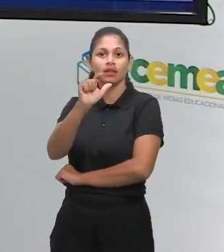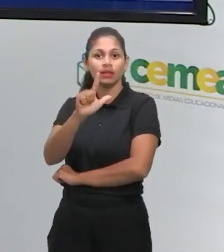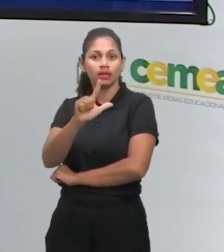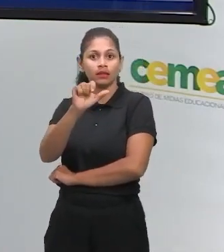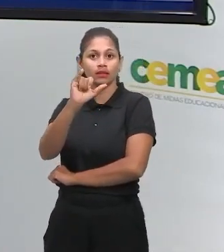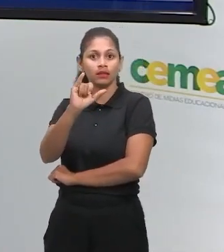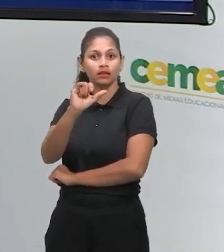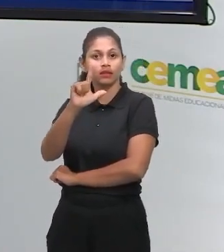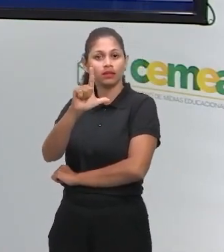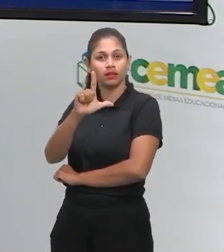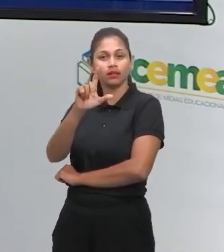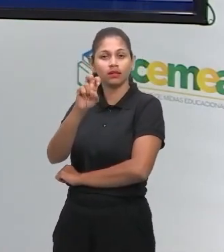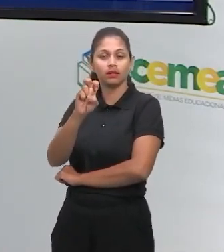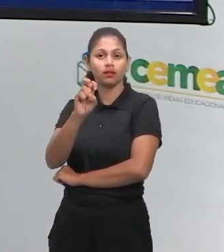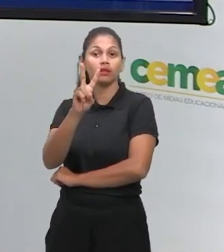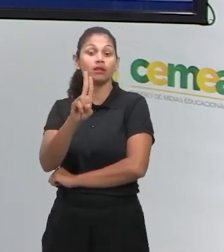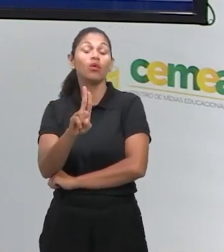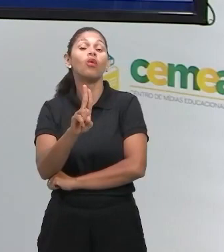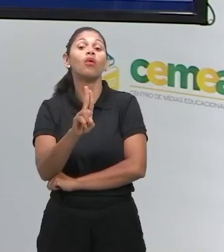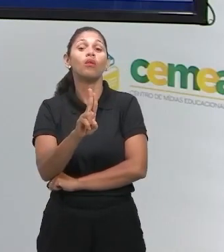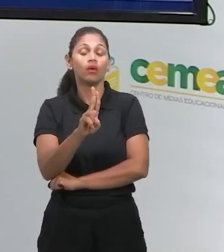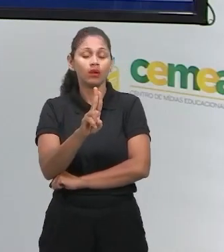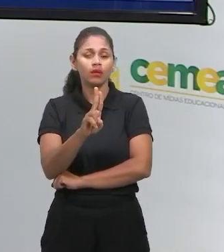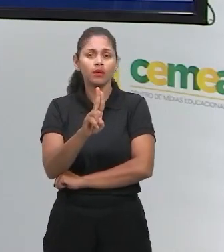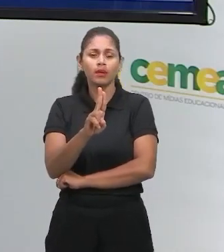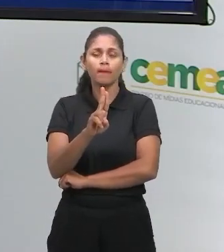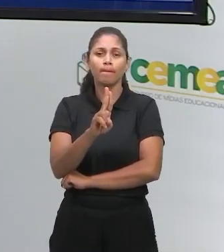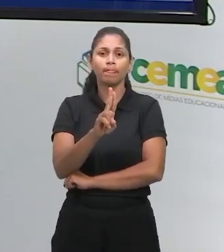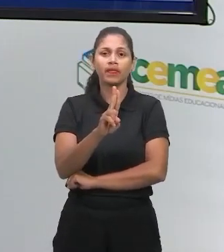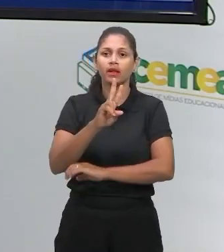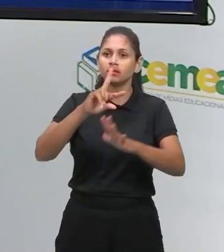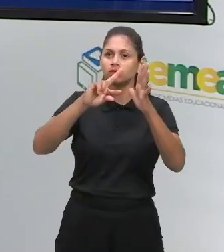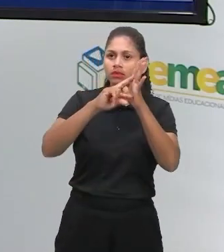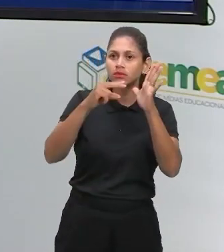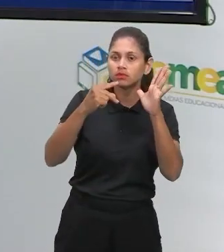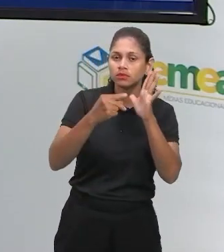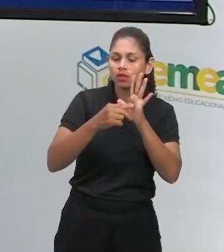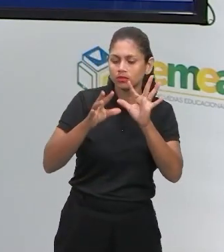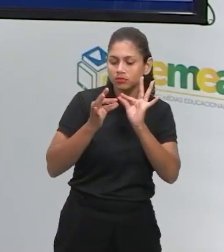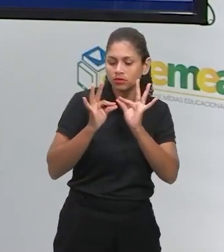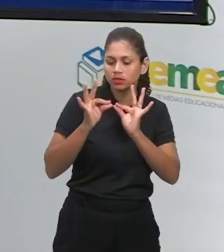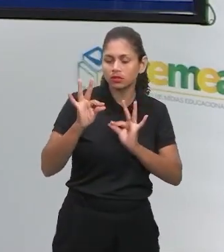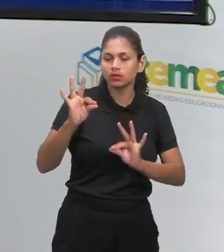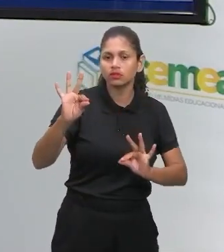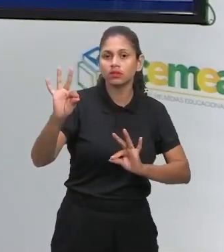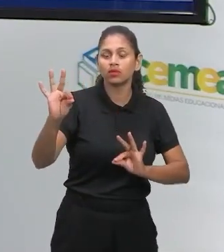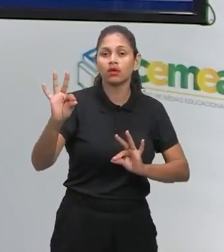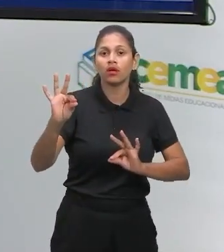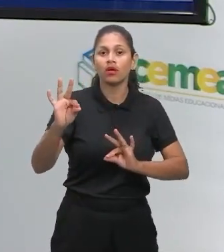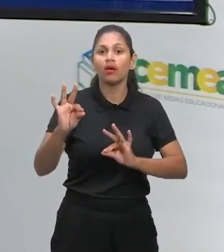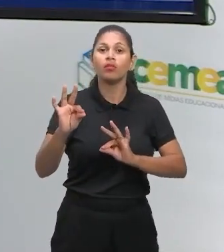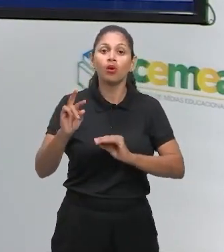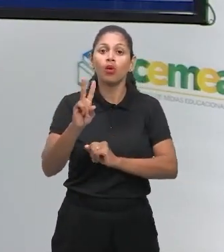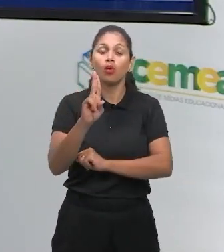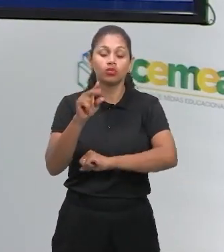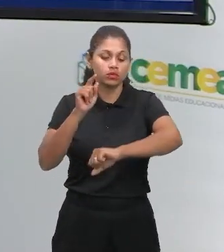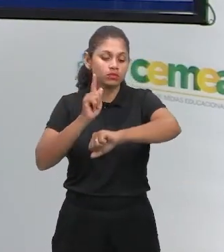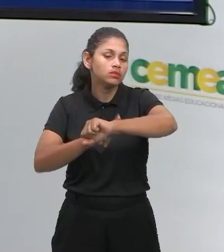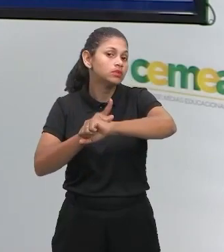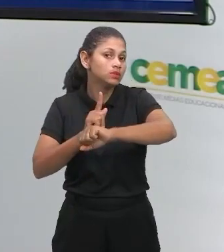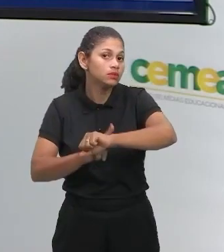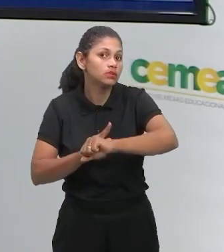cara bonito aqui, né? Ele definiu distância percorrida por unidade de tempo. Ou seja, antes da descrição que a gente conhece